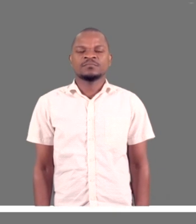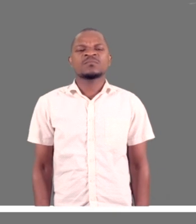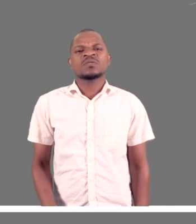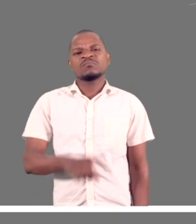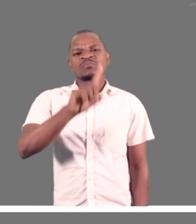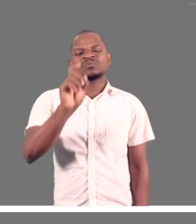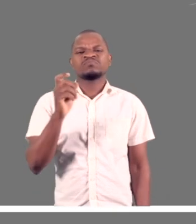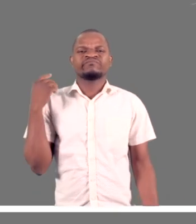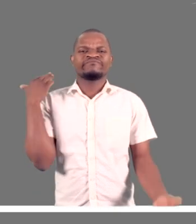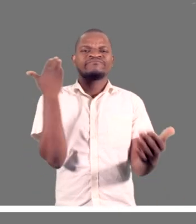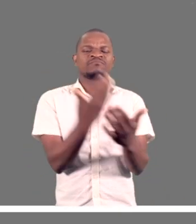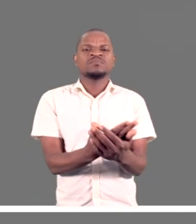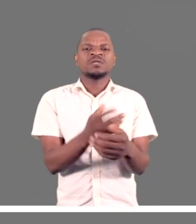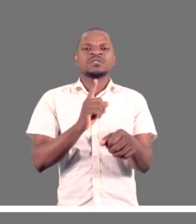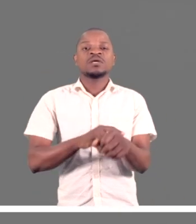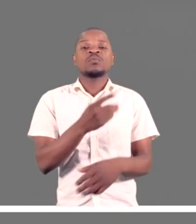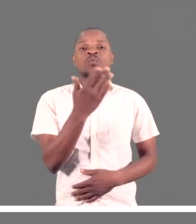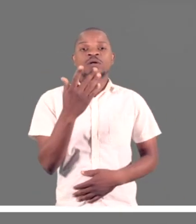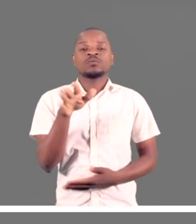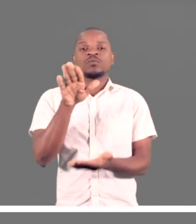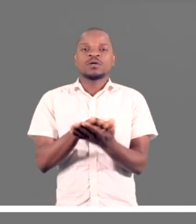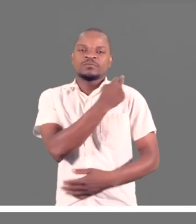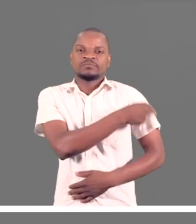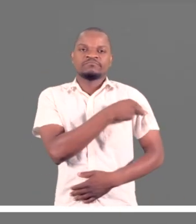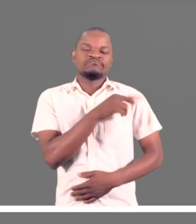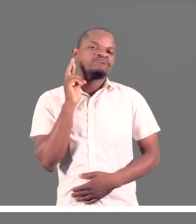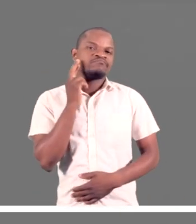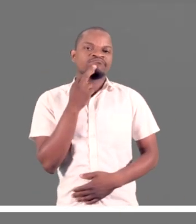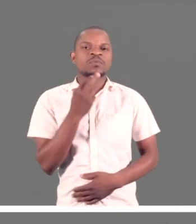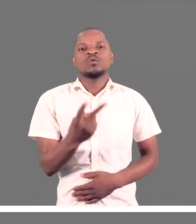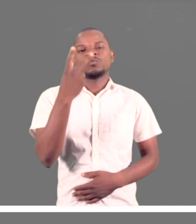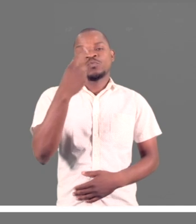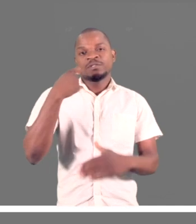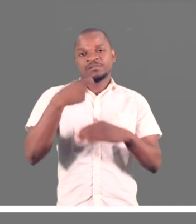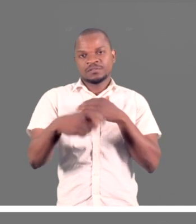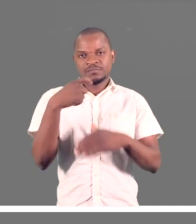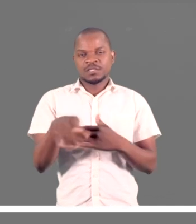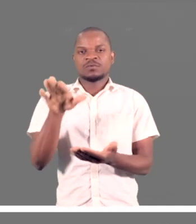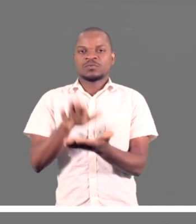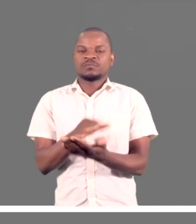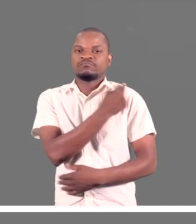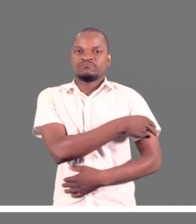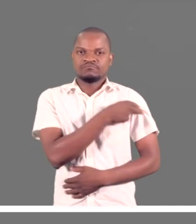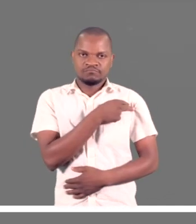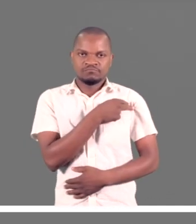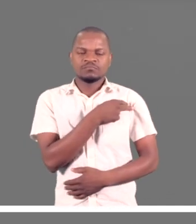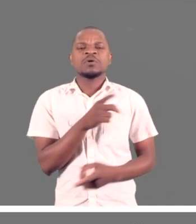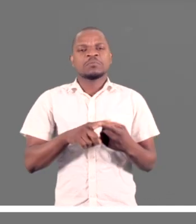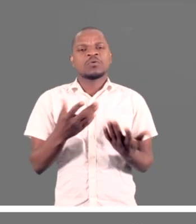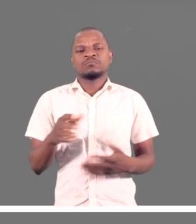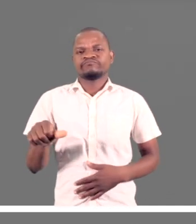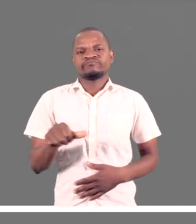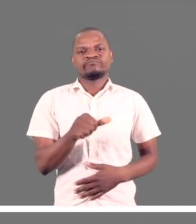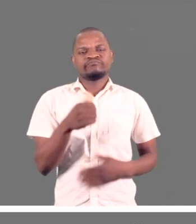Há quanto tempo está aqui no Hospital Central? Há duas semanas, aqui no Hospital Central. aqui no Hospital Central. Já